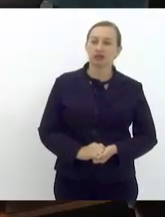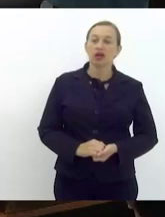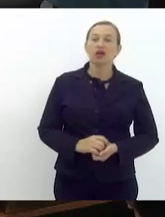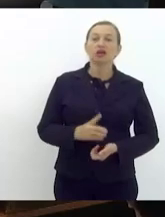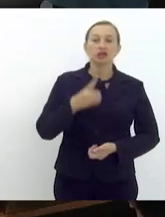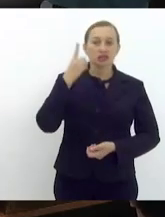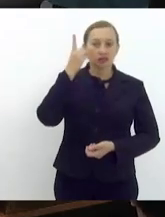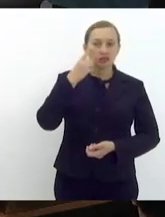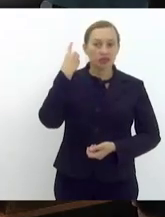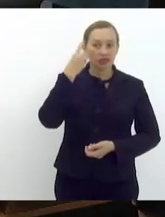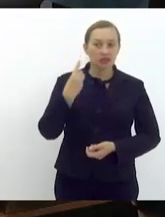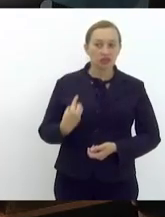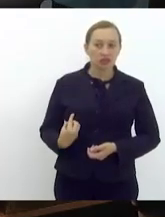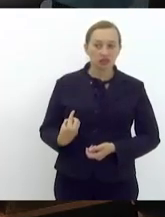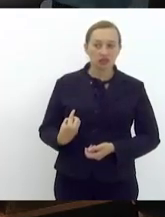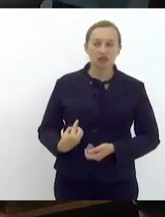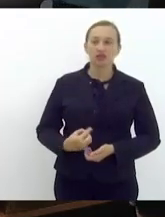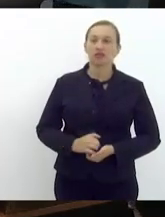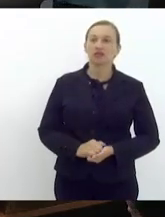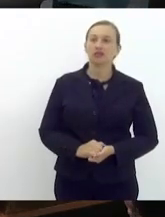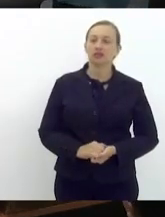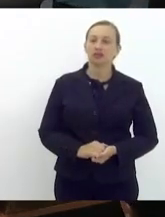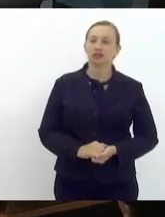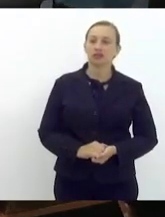Deputada Dani Balbi.